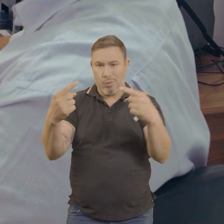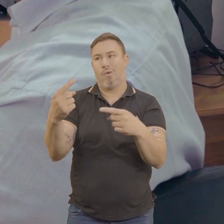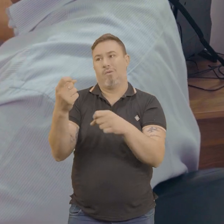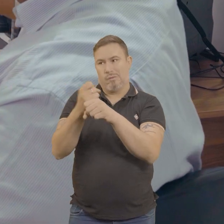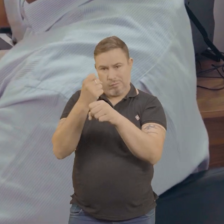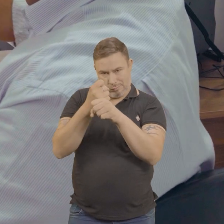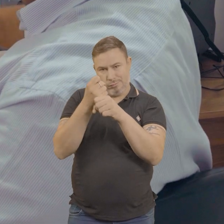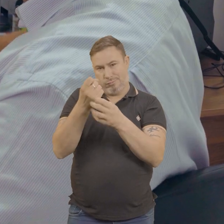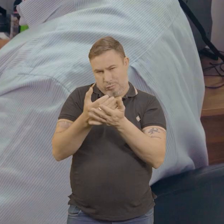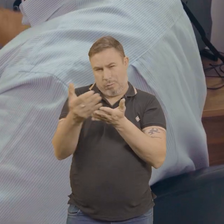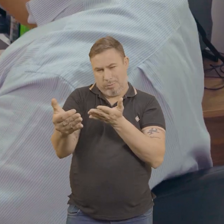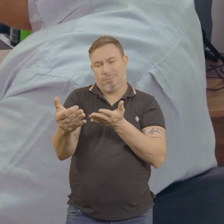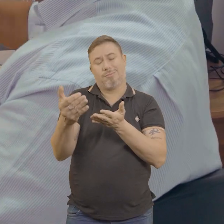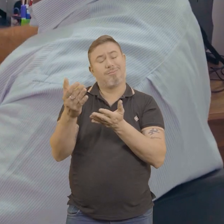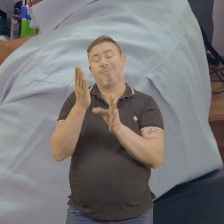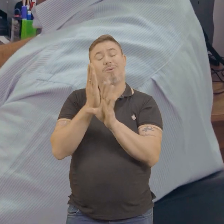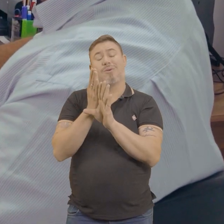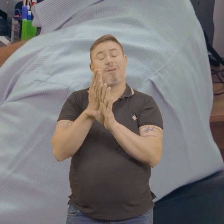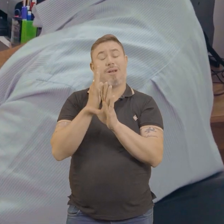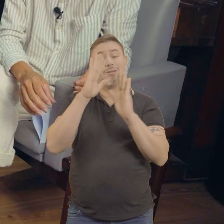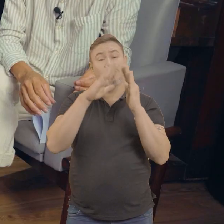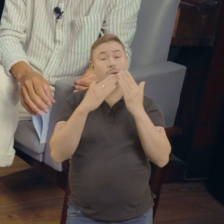acho que é o foco. É que o conservatório,